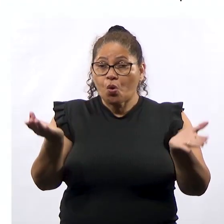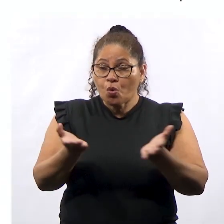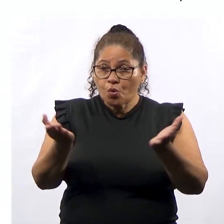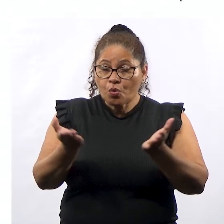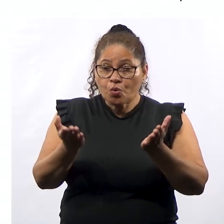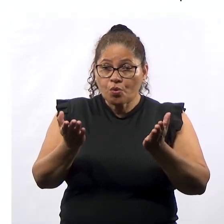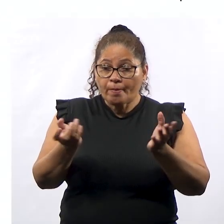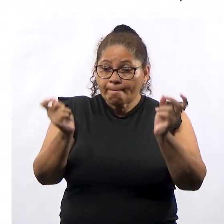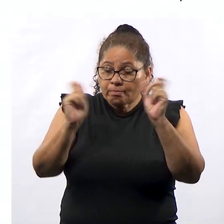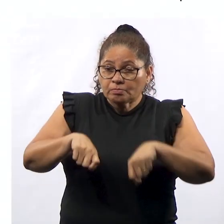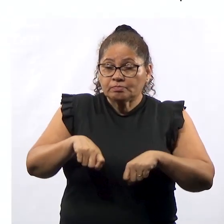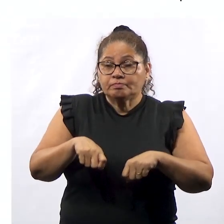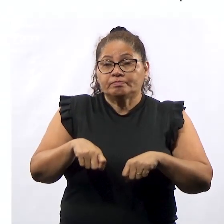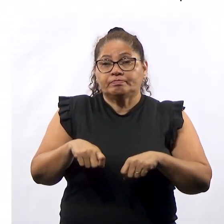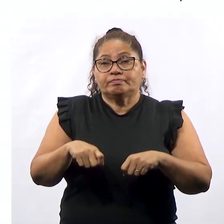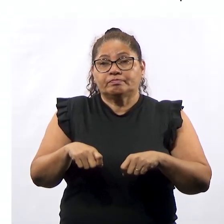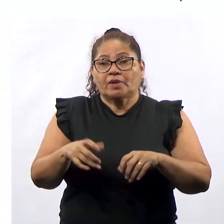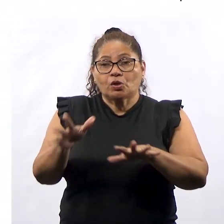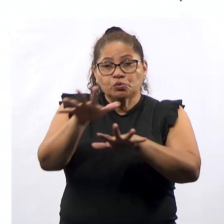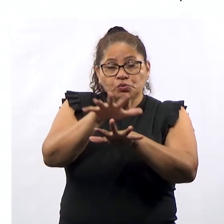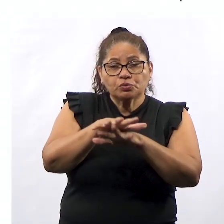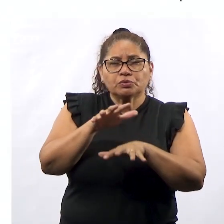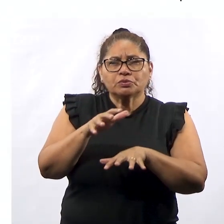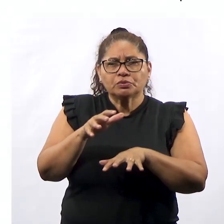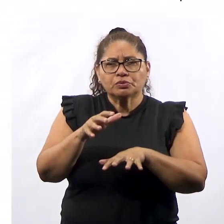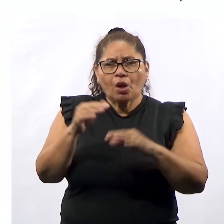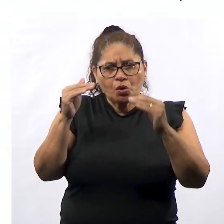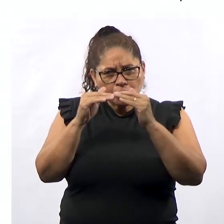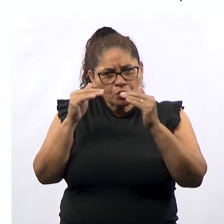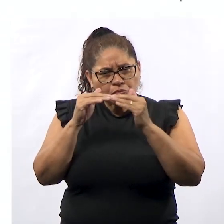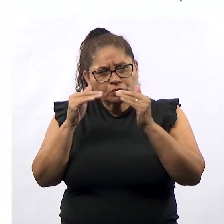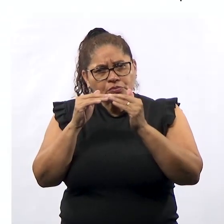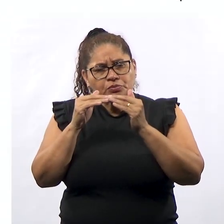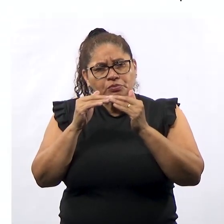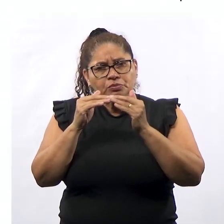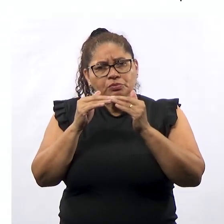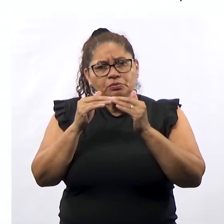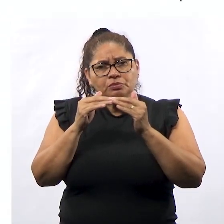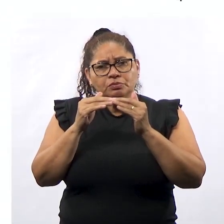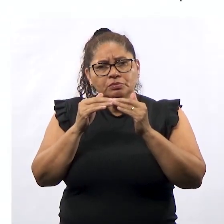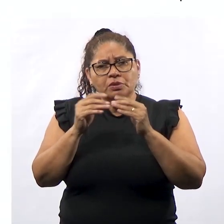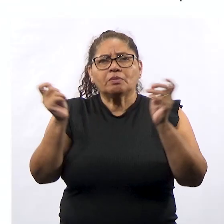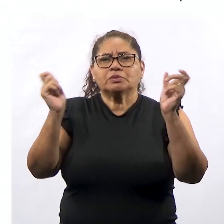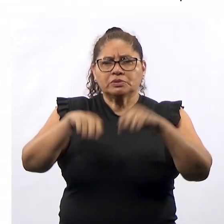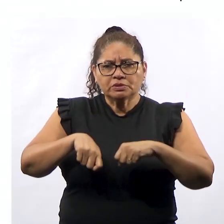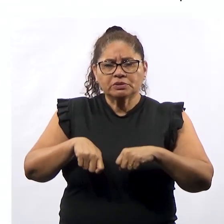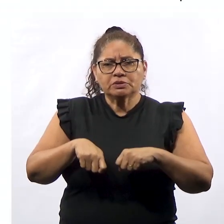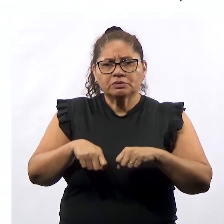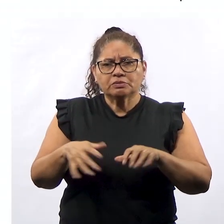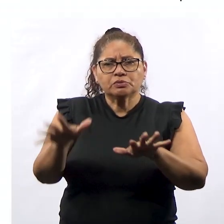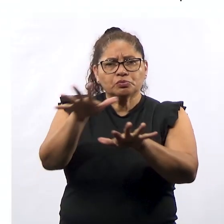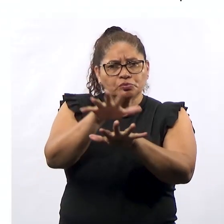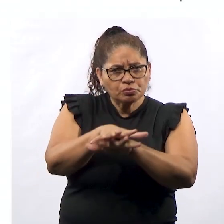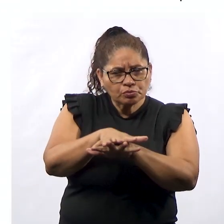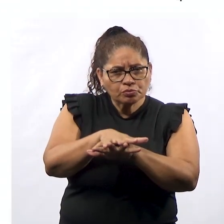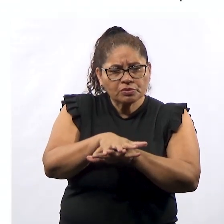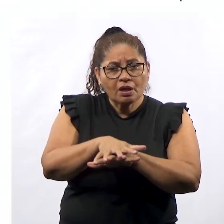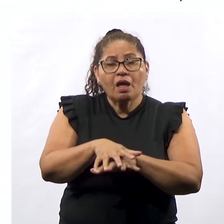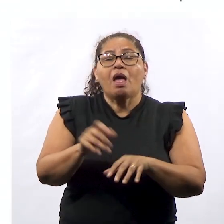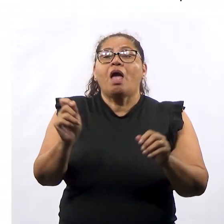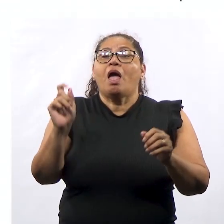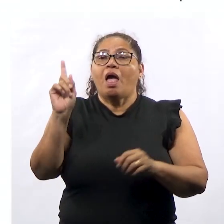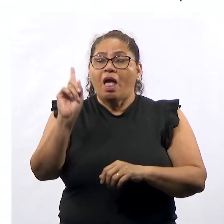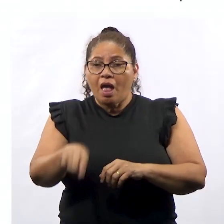é potencialmente inclusivo. Você concorda com isso? Você acha que o currículo é potencialmente inclusivo? Ele